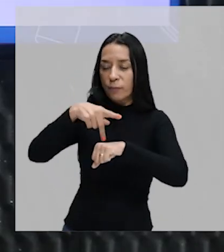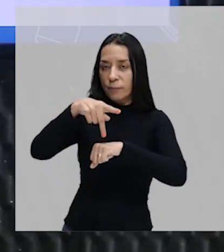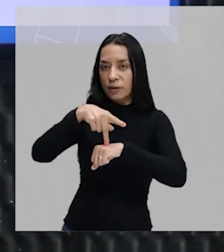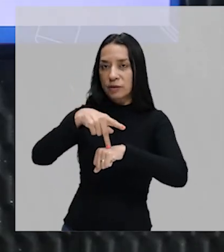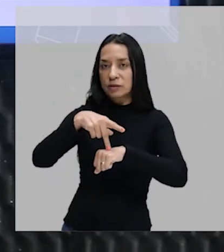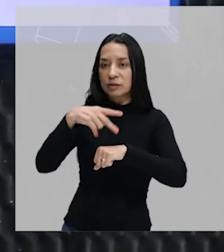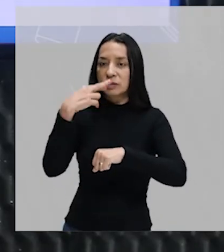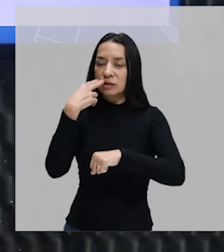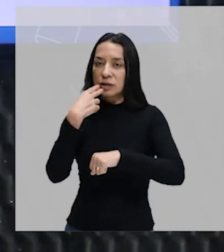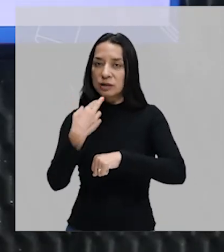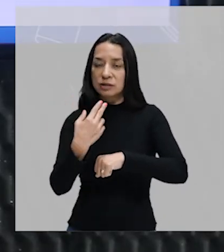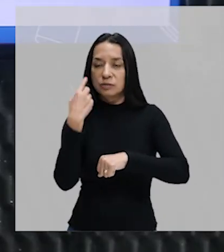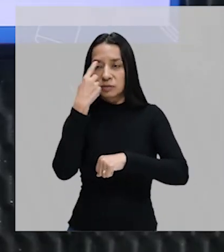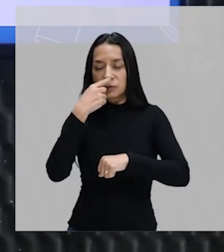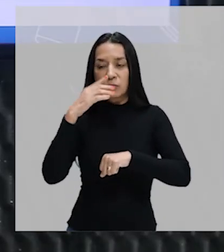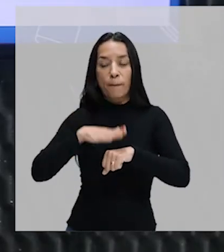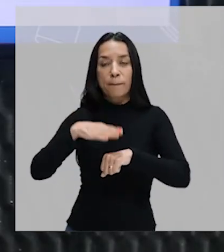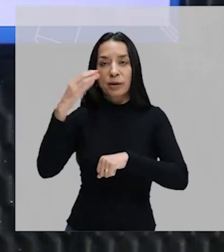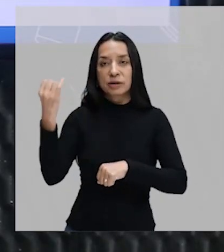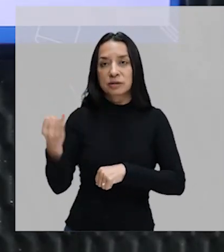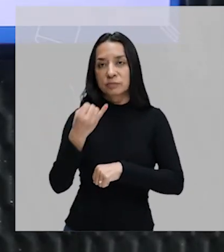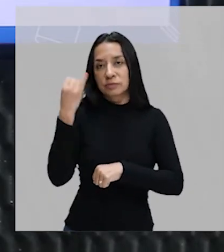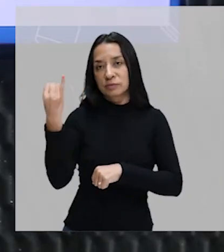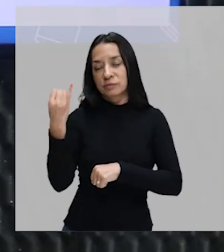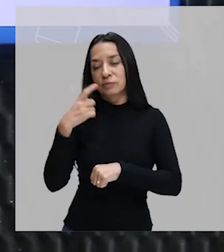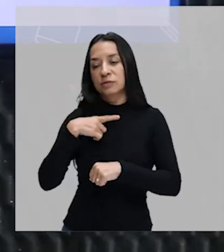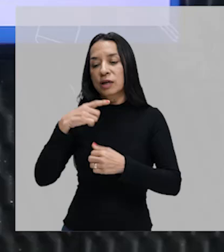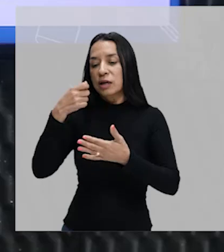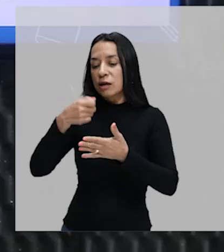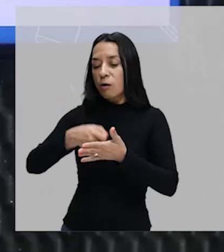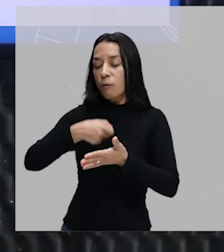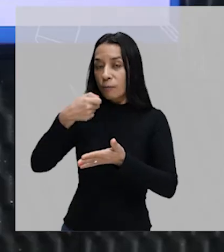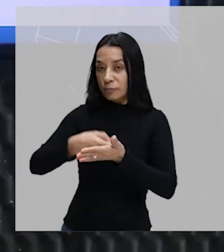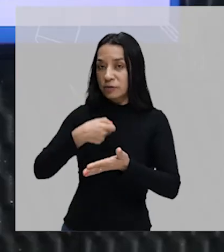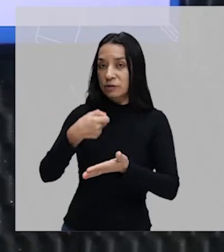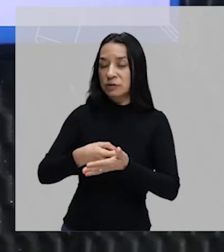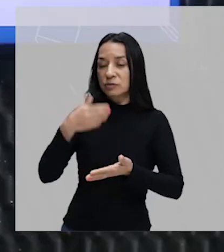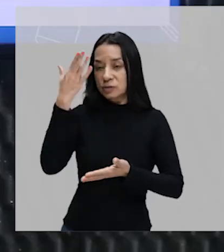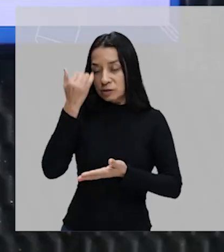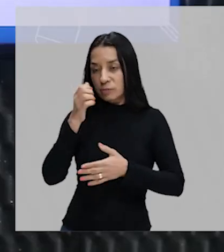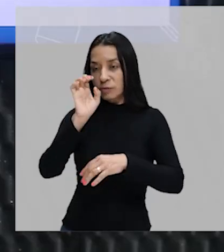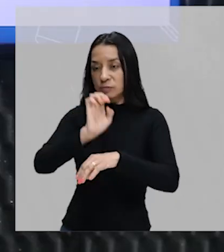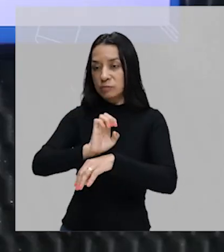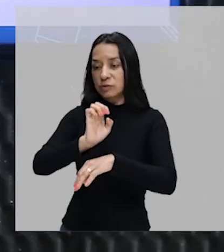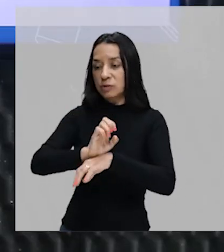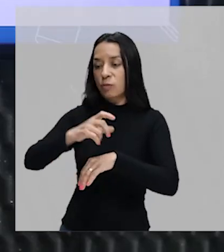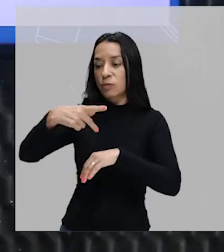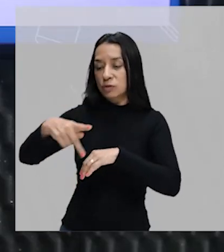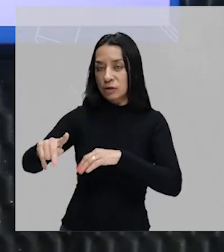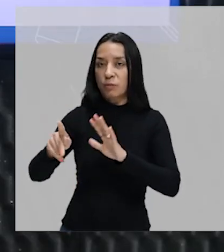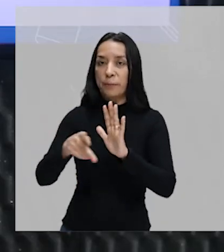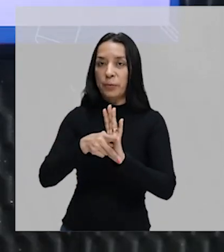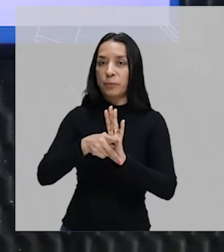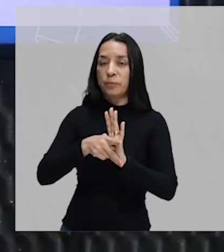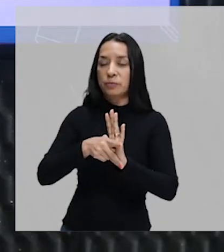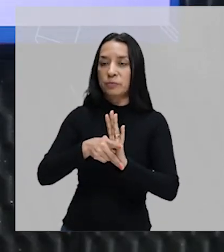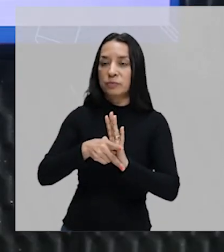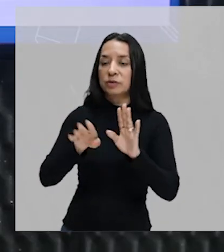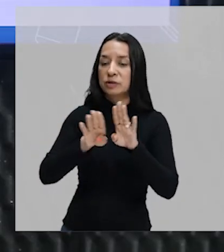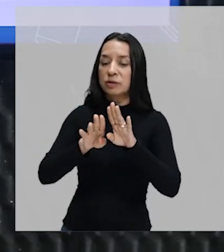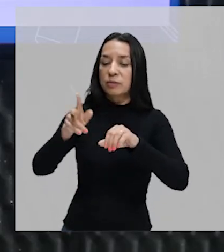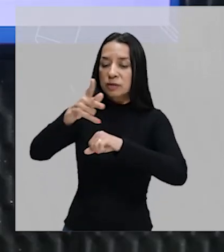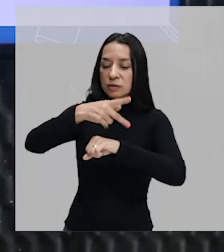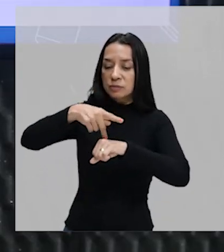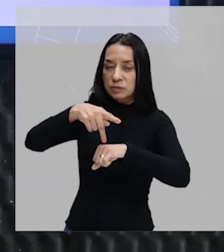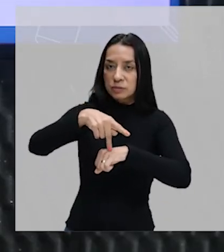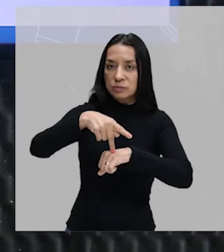hispanohablantes mais importantes. Você tem a obrigação de saber do seu estado, de saber do seu país, tá? Mas